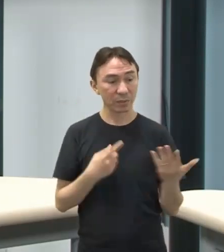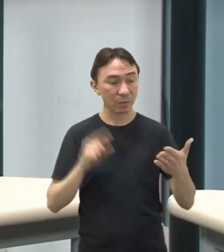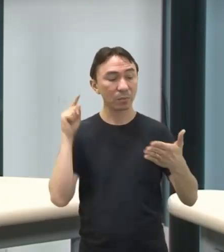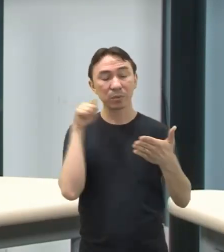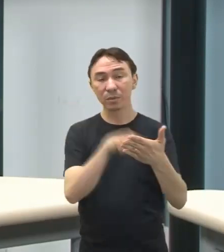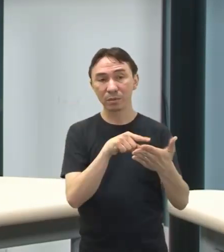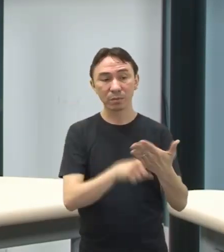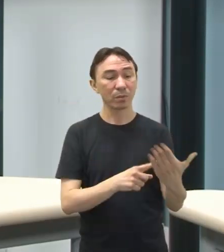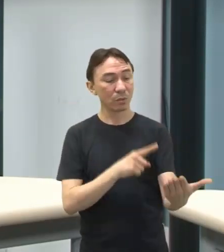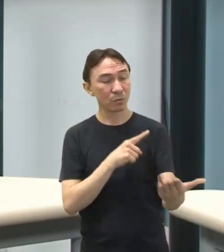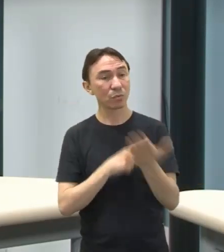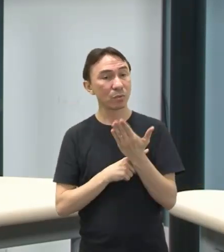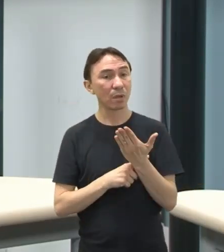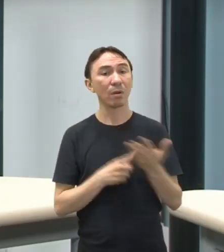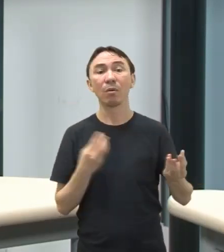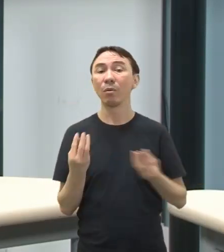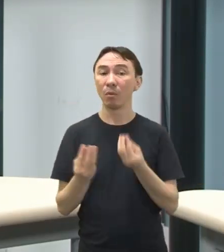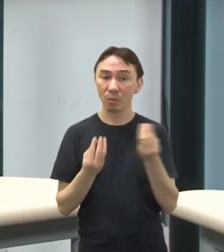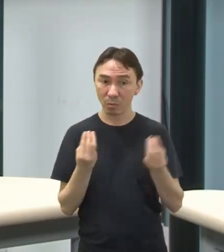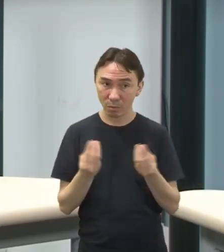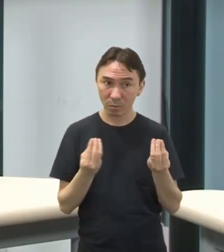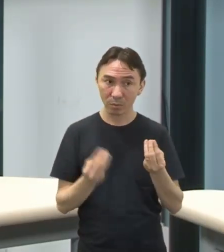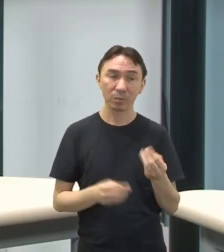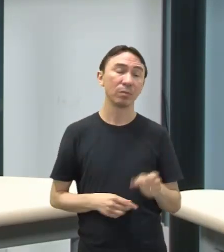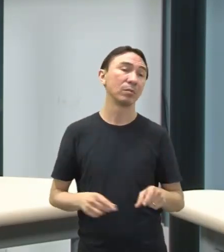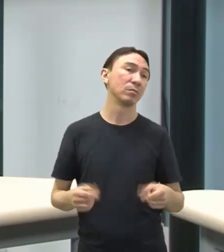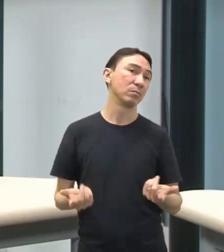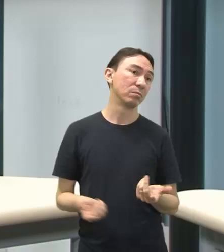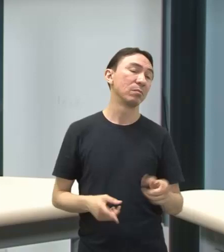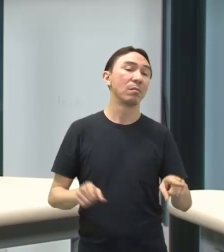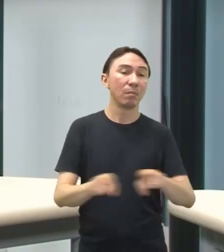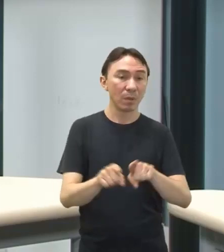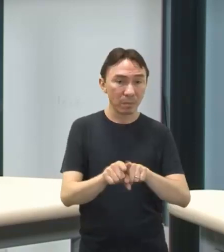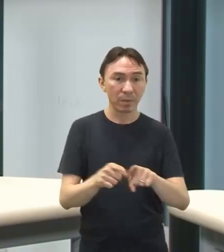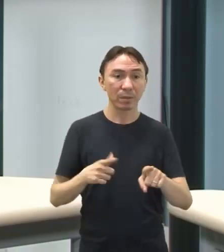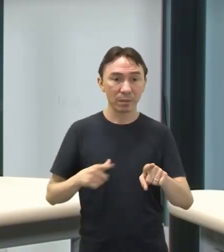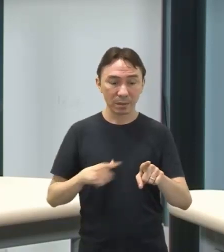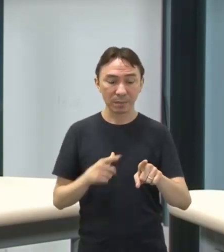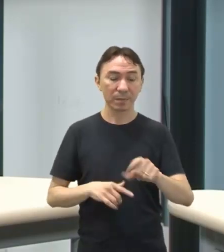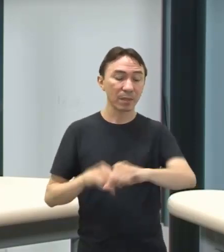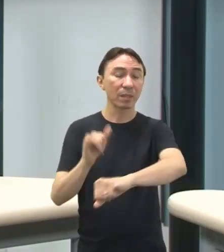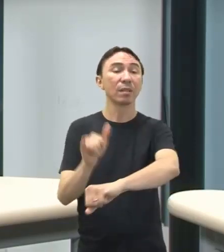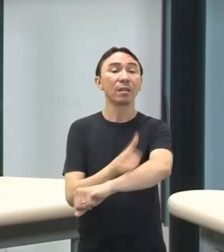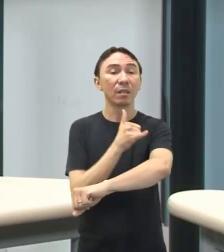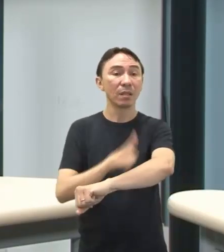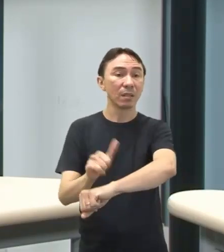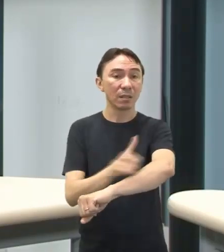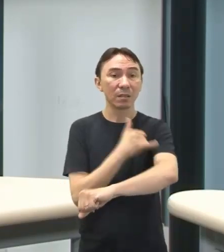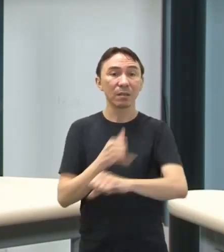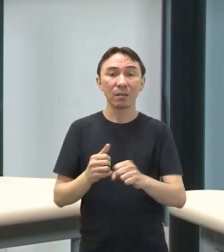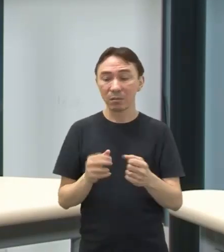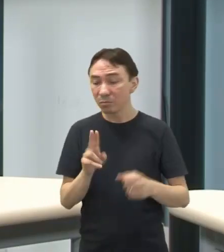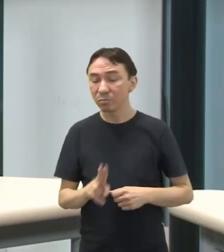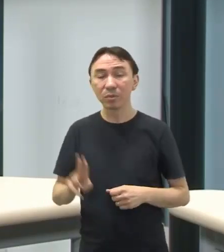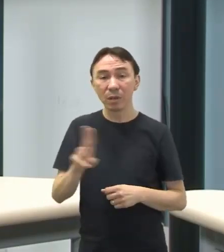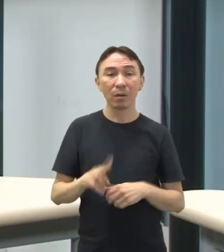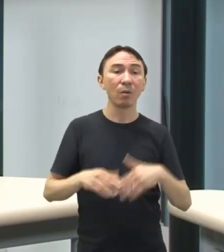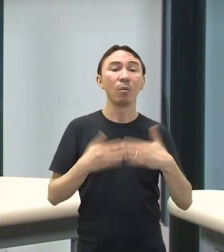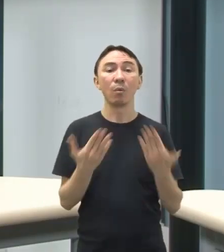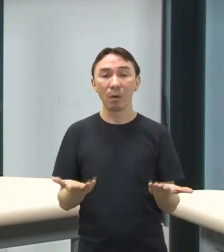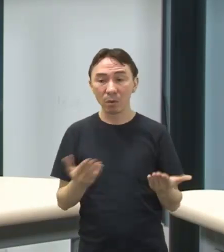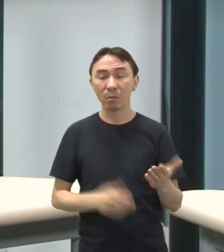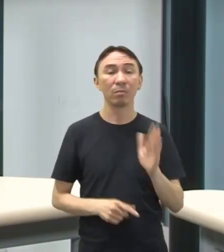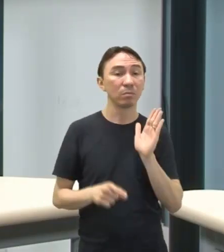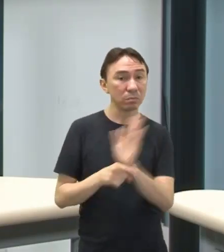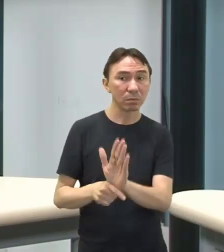né pensando aí também sobre as estratégias que podem que podemos usar para recuperar a aprendizagem